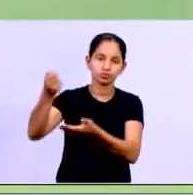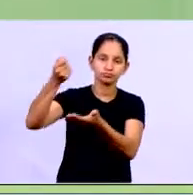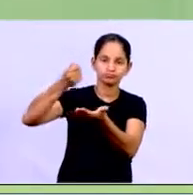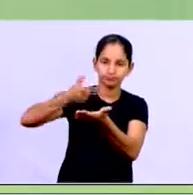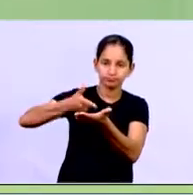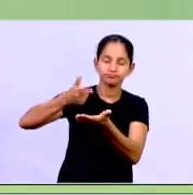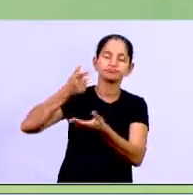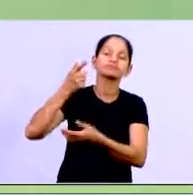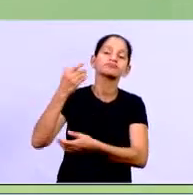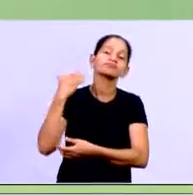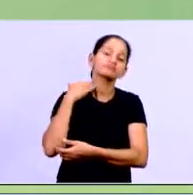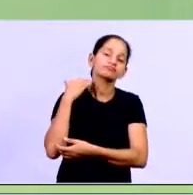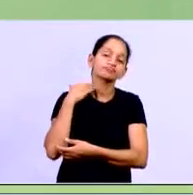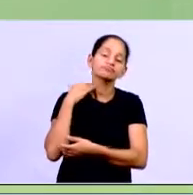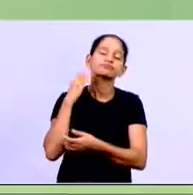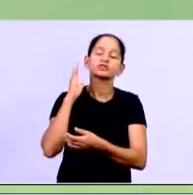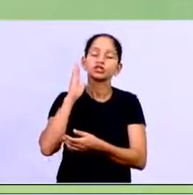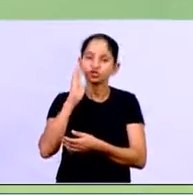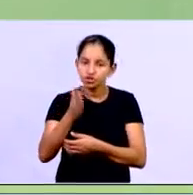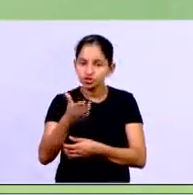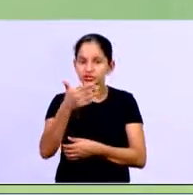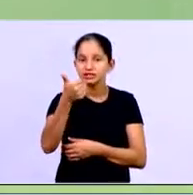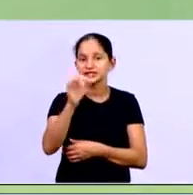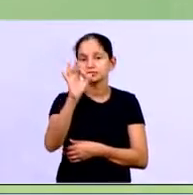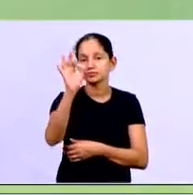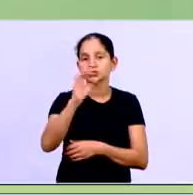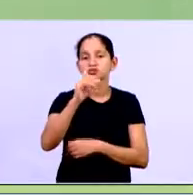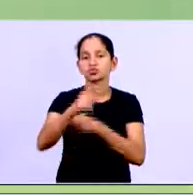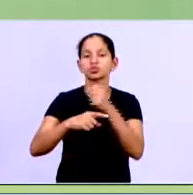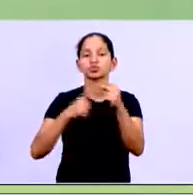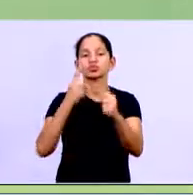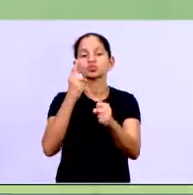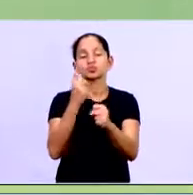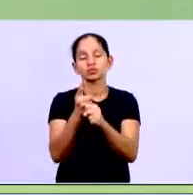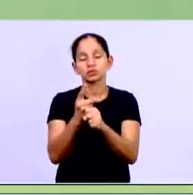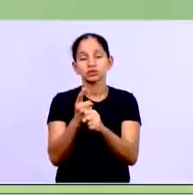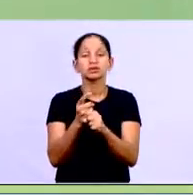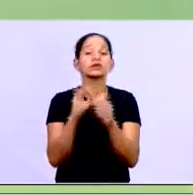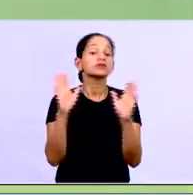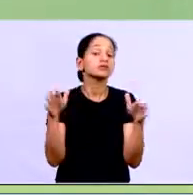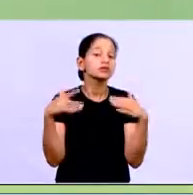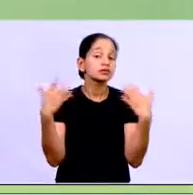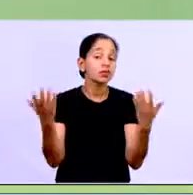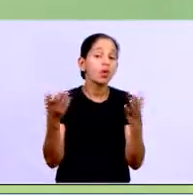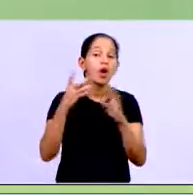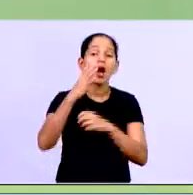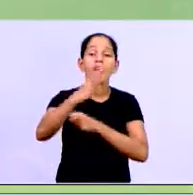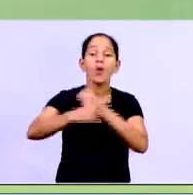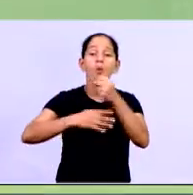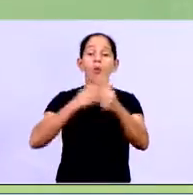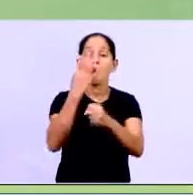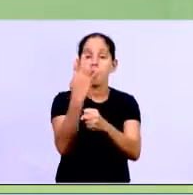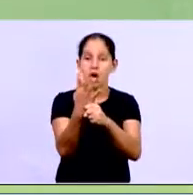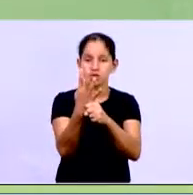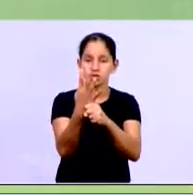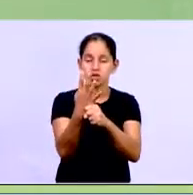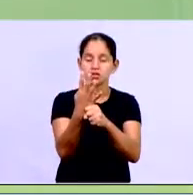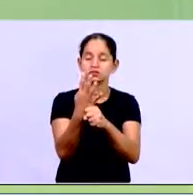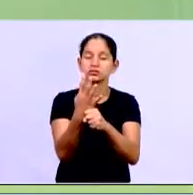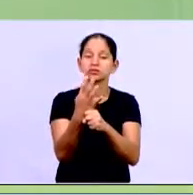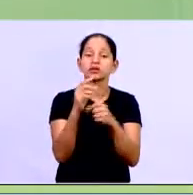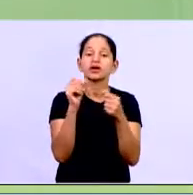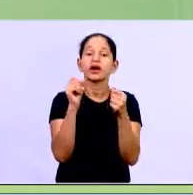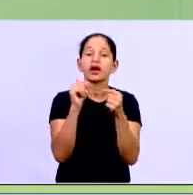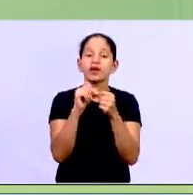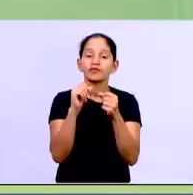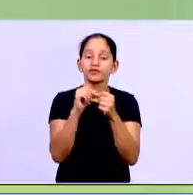vai ter uma taxa de juros 10% ao ano e esse pagamento vai ser dado em 4 anos. E aí eu vou construir a minha